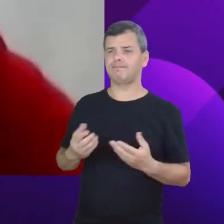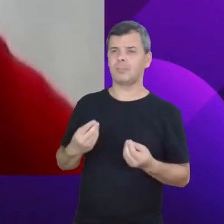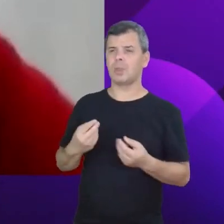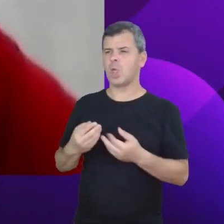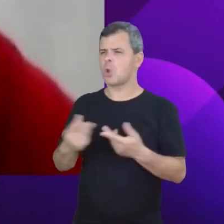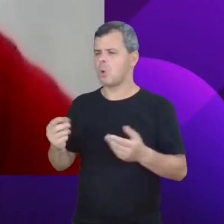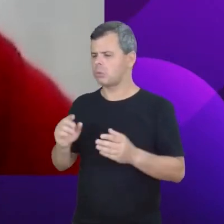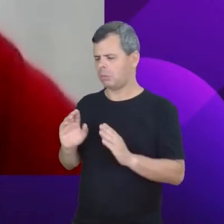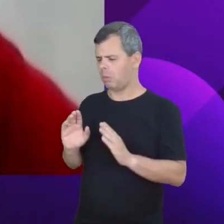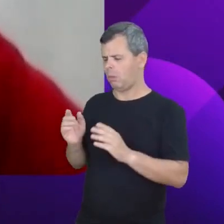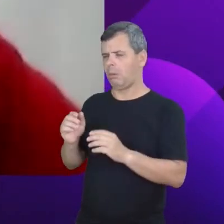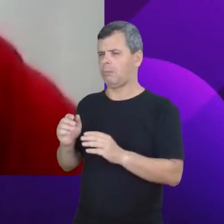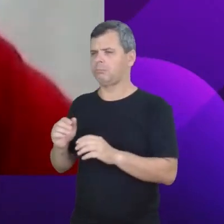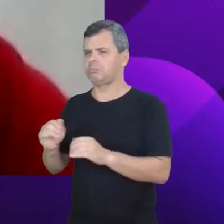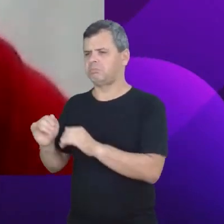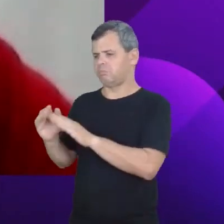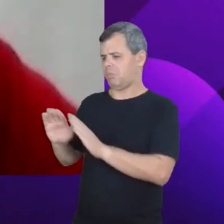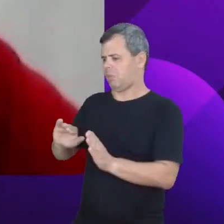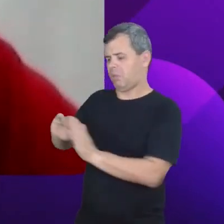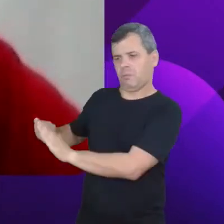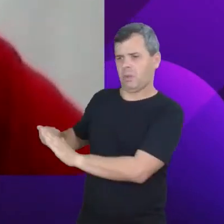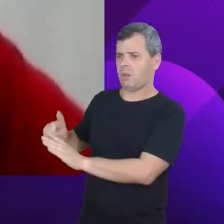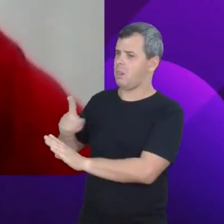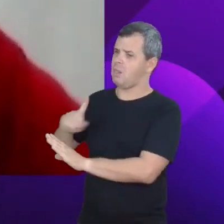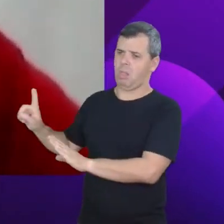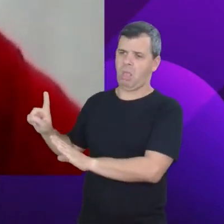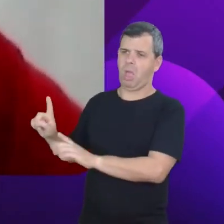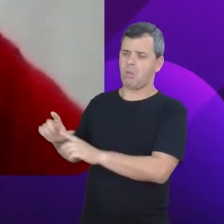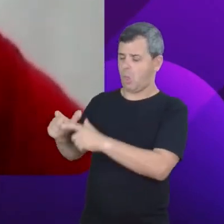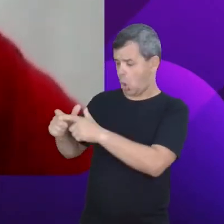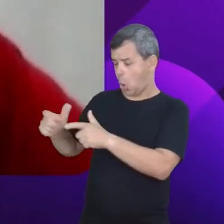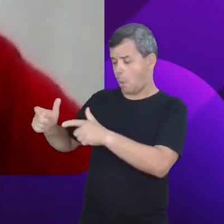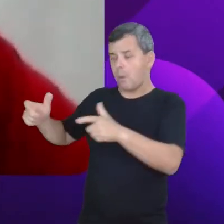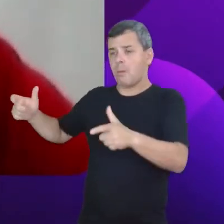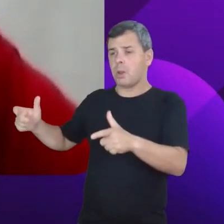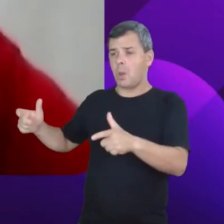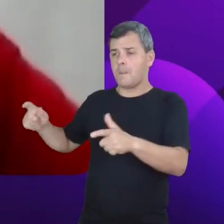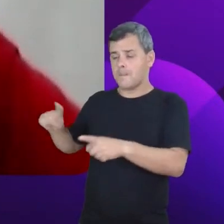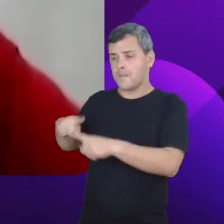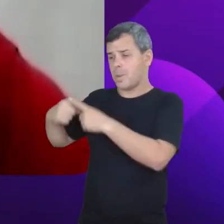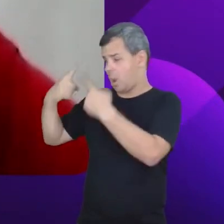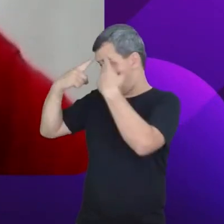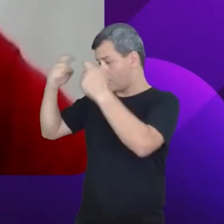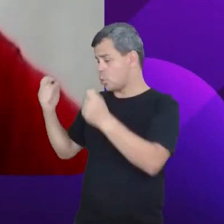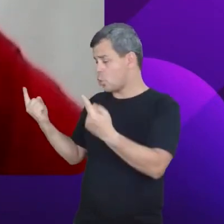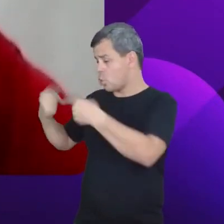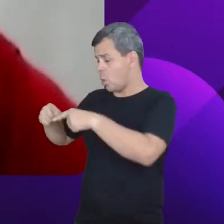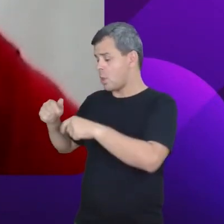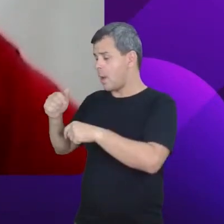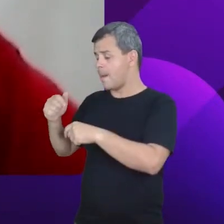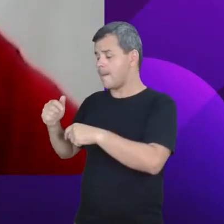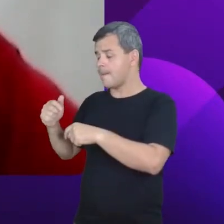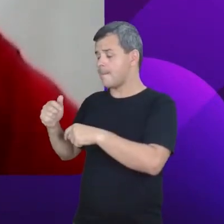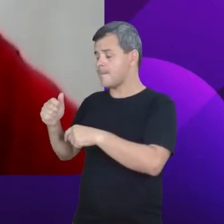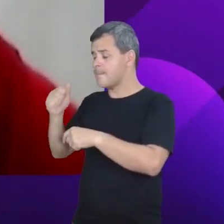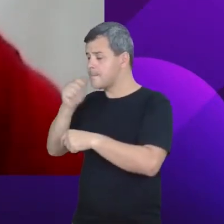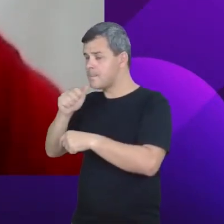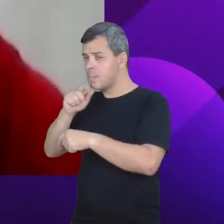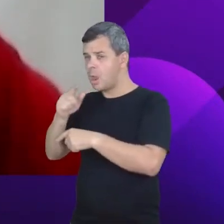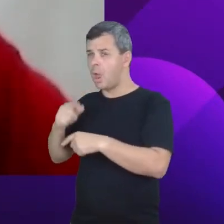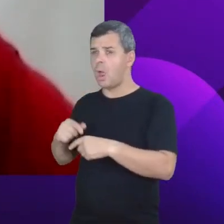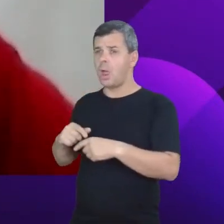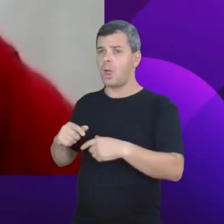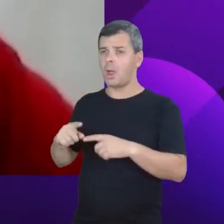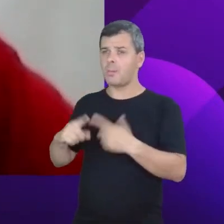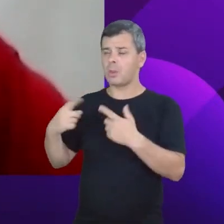coisa isolada, mas não é uma coisa isolada. Hoje tem aumentado cada vez mais o índice de mulheres